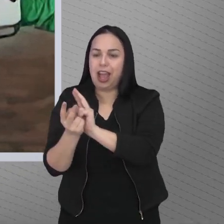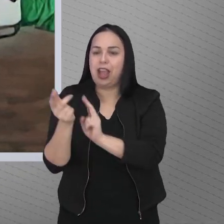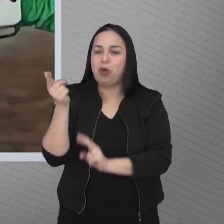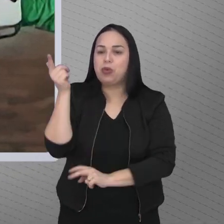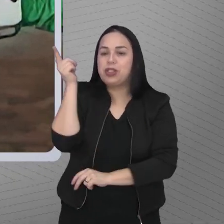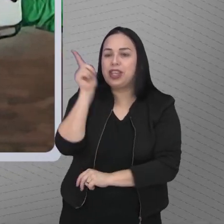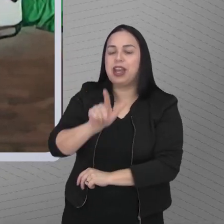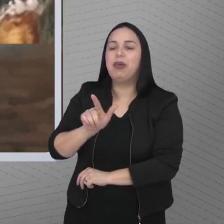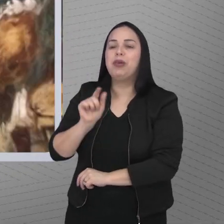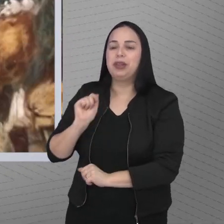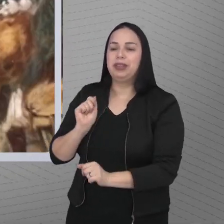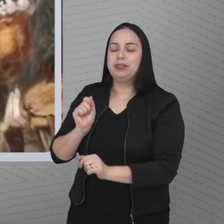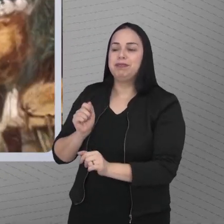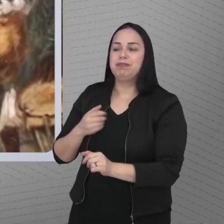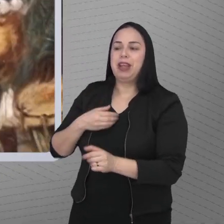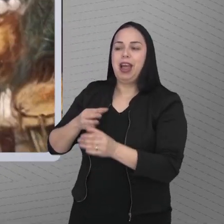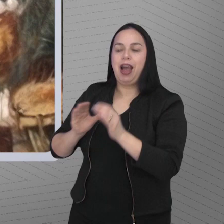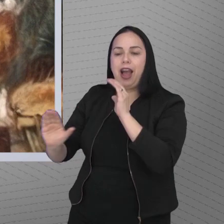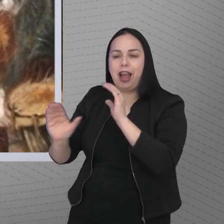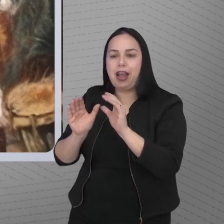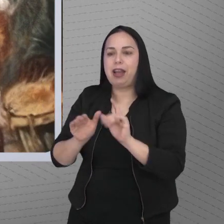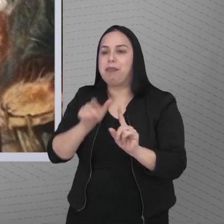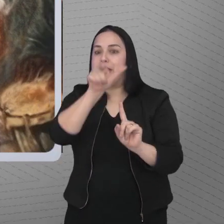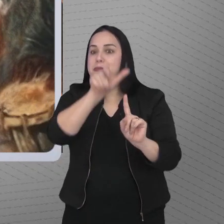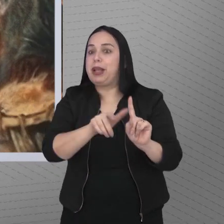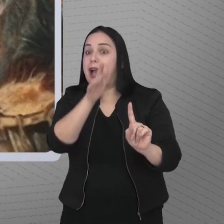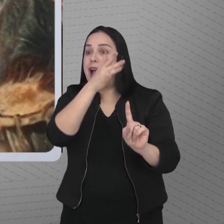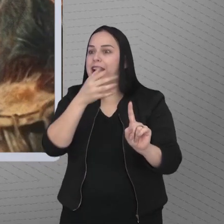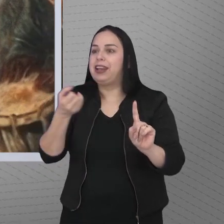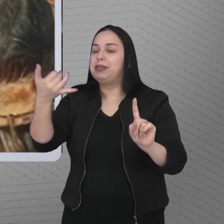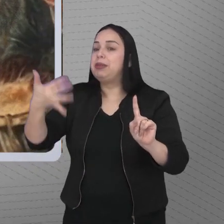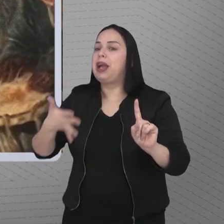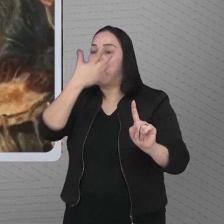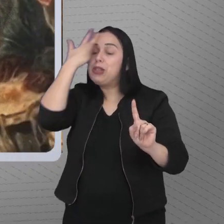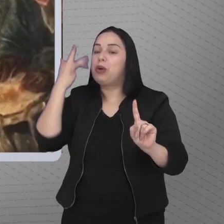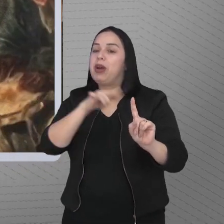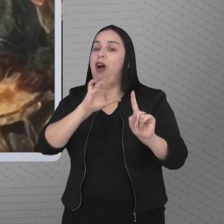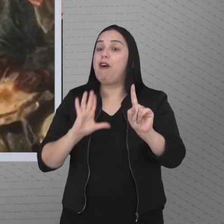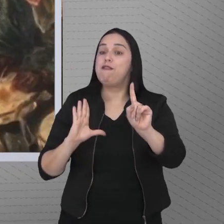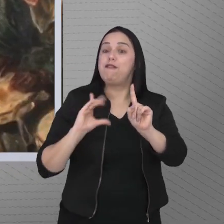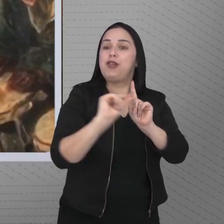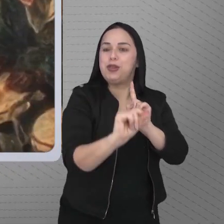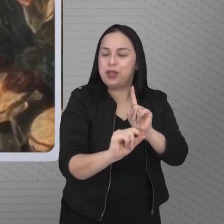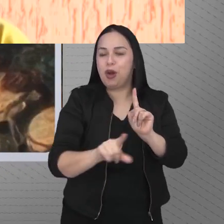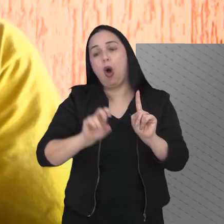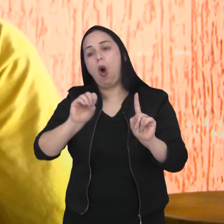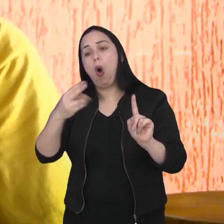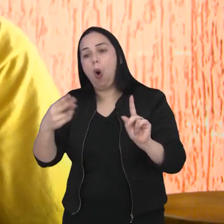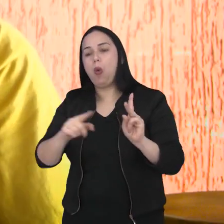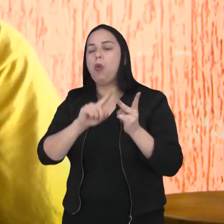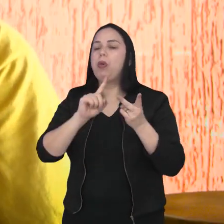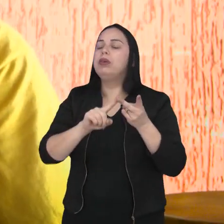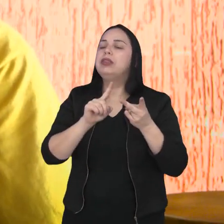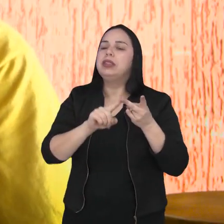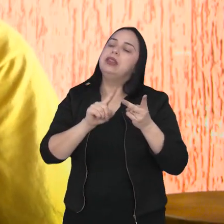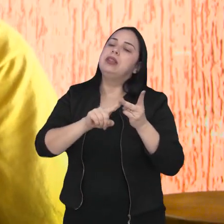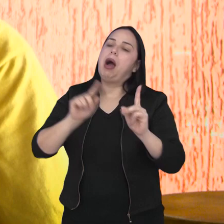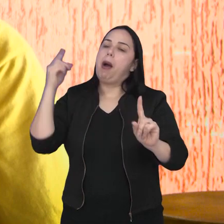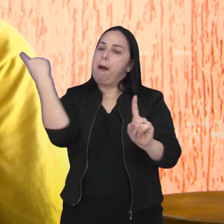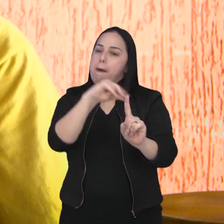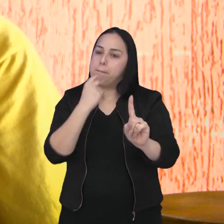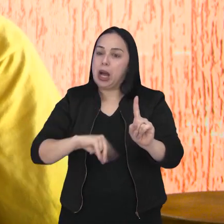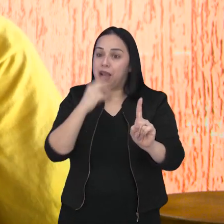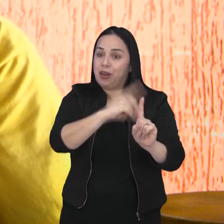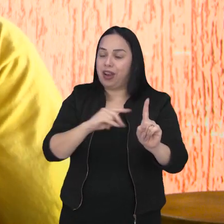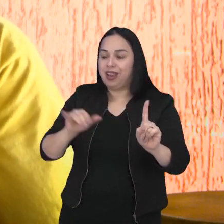aquela mensagem, se algum negro tinha apanhado, se alguém tinha tentado uma fuga, era tudo através dos pontos,